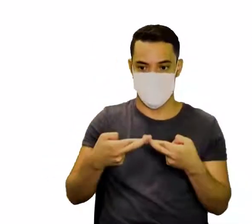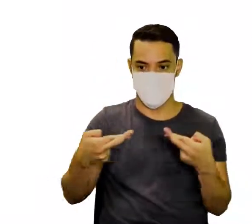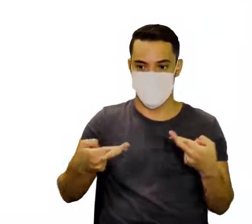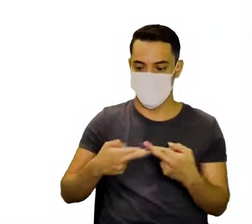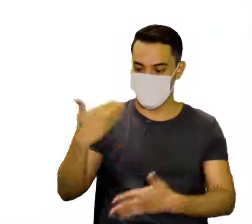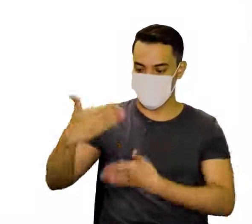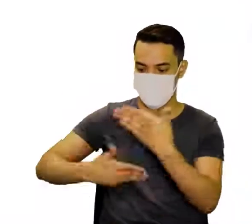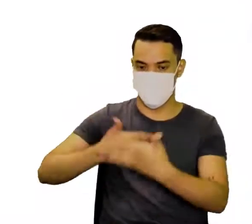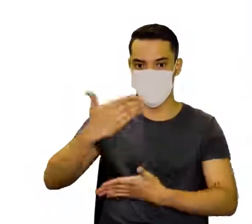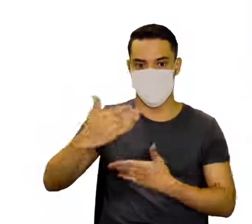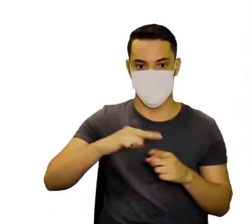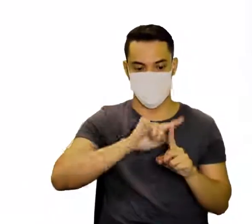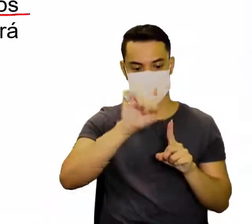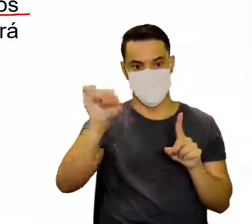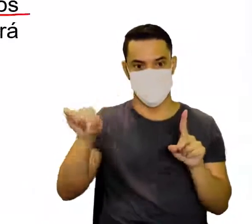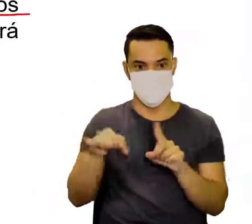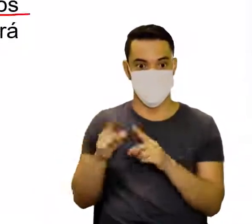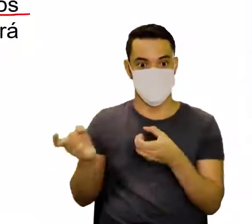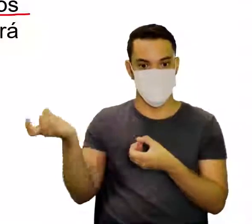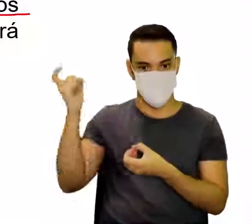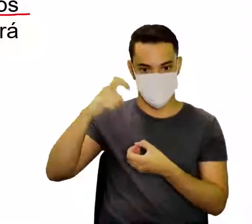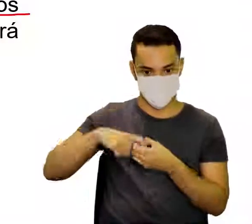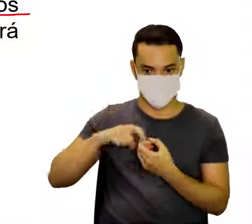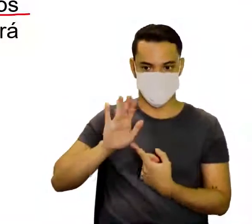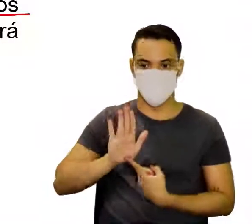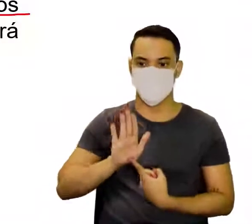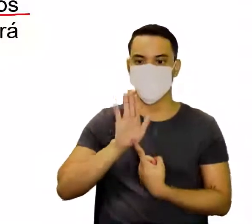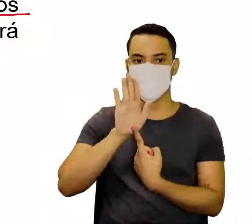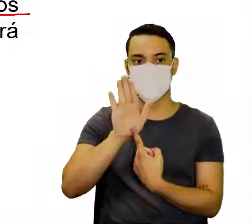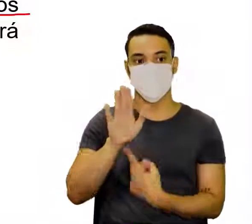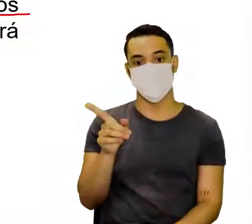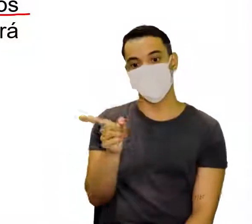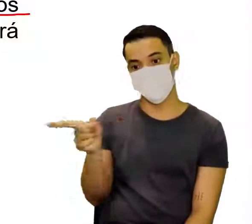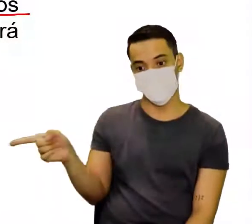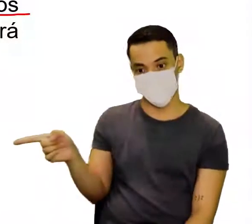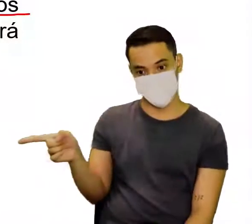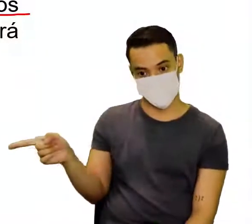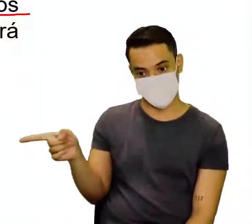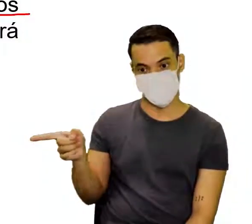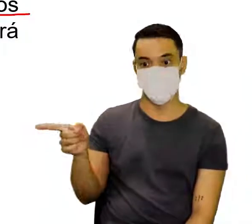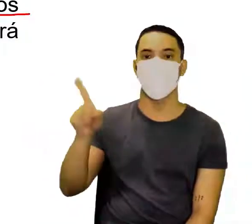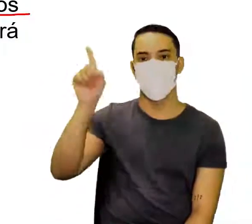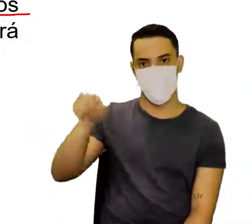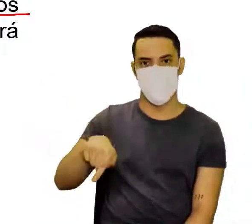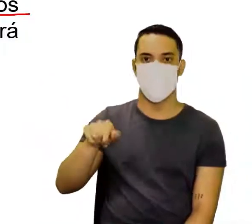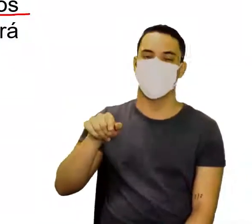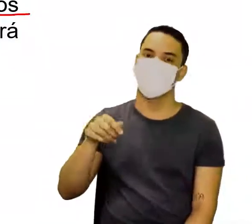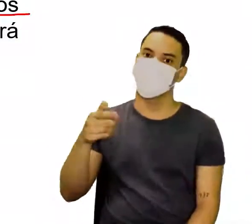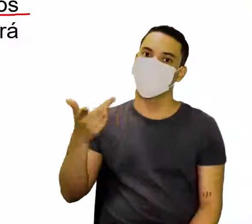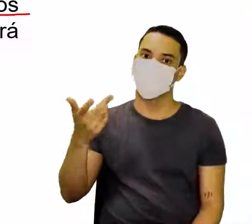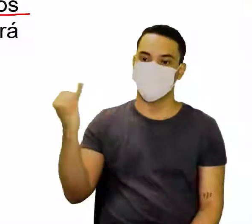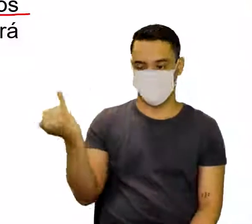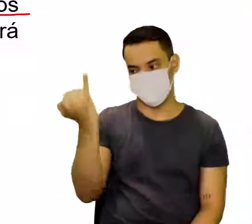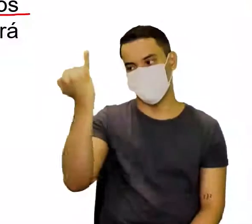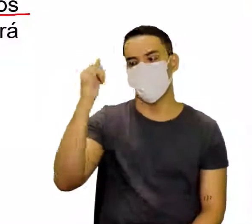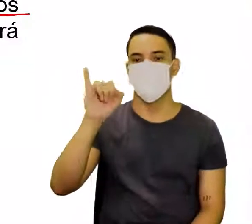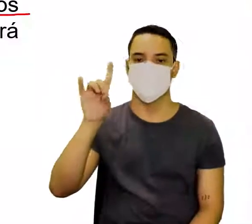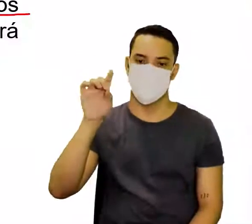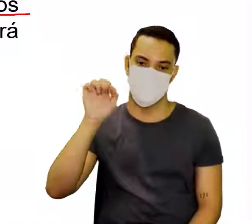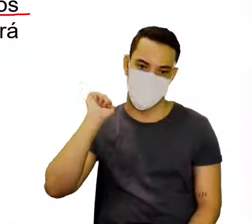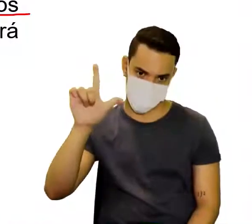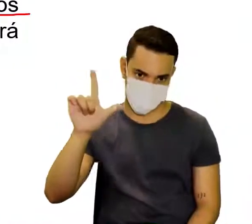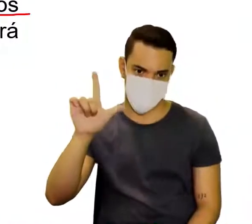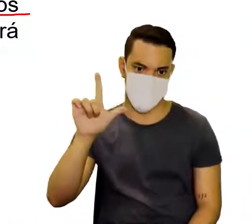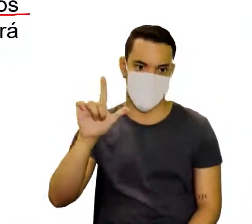circuito. Deixa eu voltar aqui rapidinho, olha só, esse seria o ideal, ok? Vocês podem ver aqui,